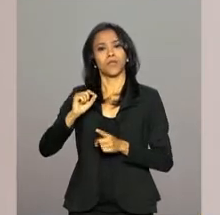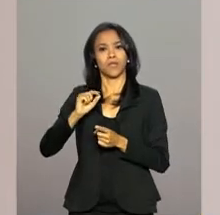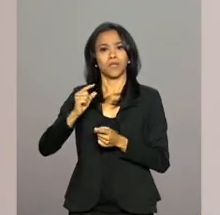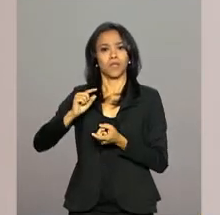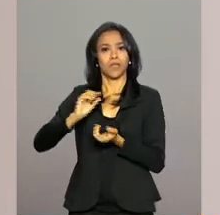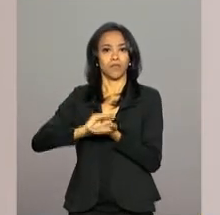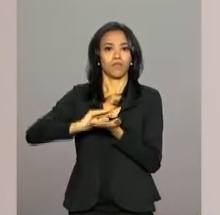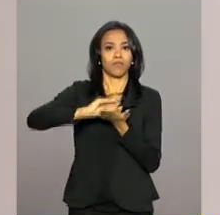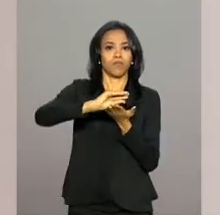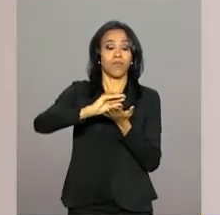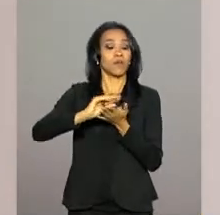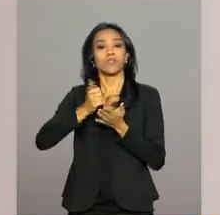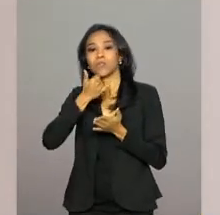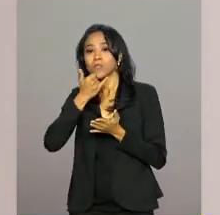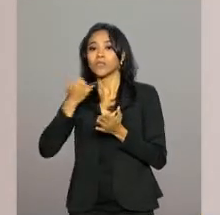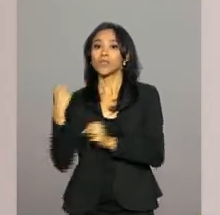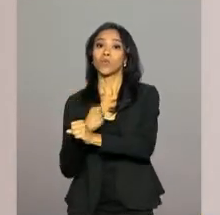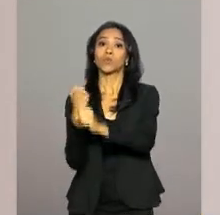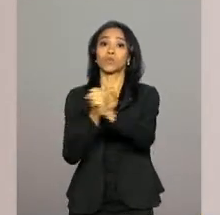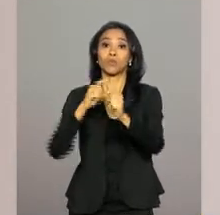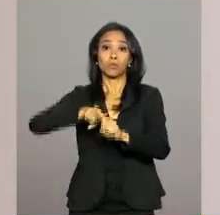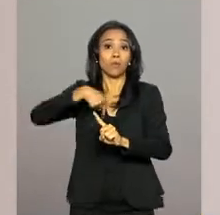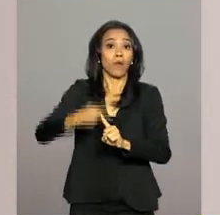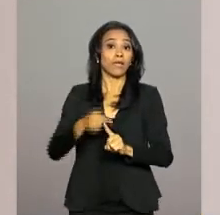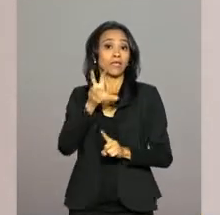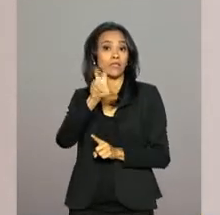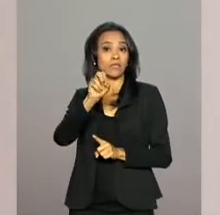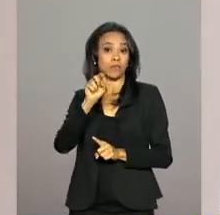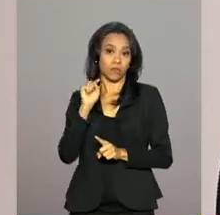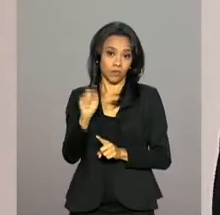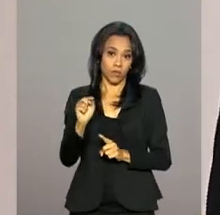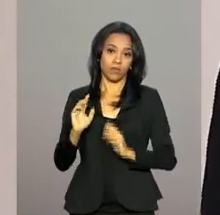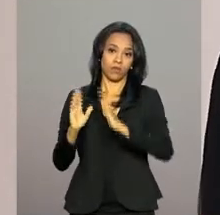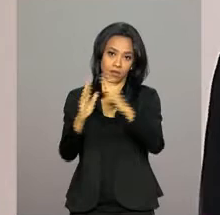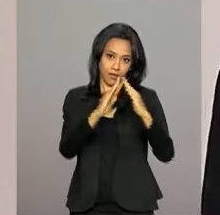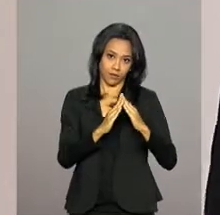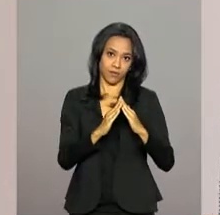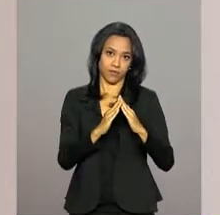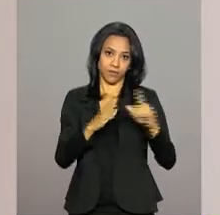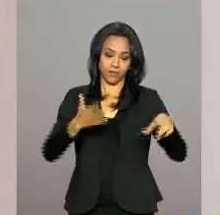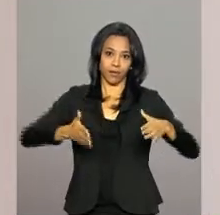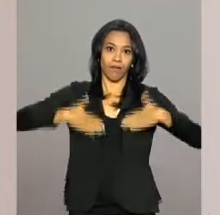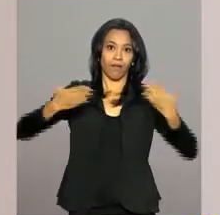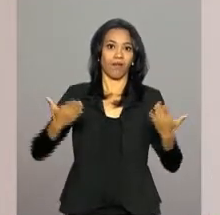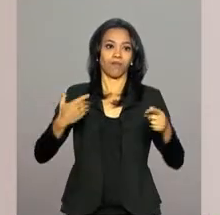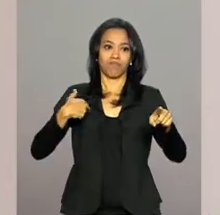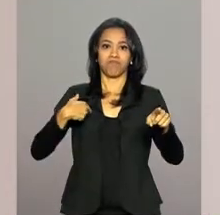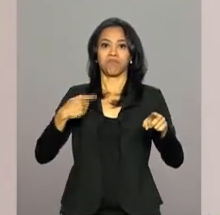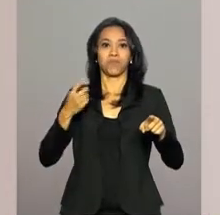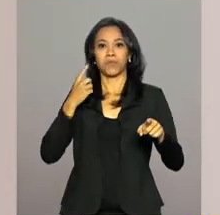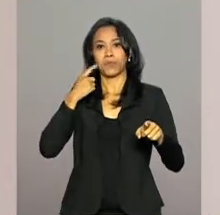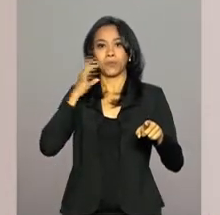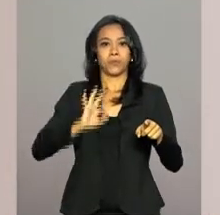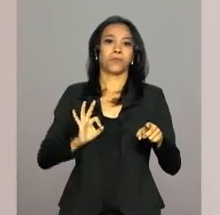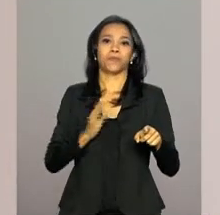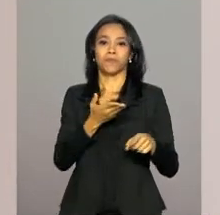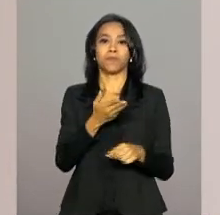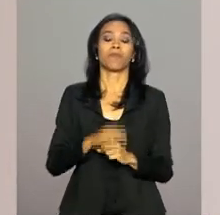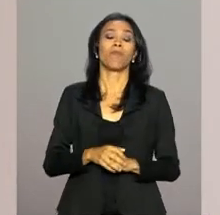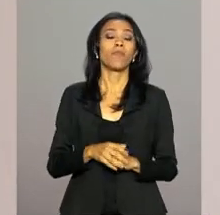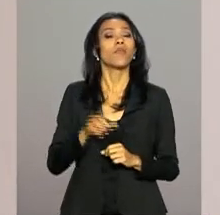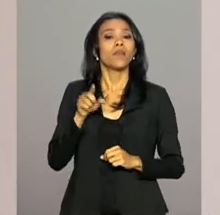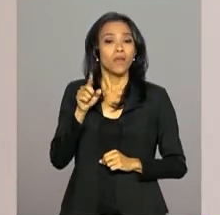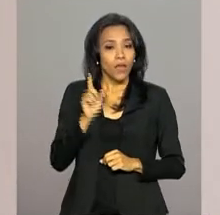50 mil casas é interessante como este fenômeno quero registrar que vem sempre na band isso tem sido